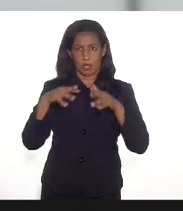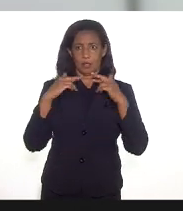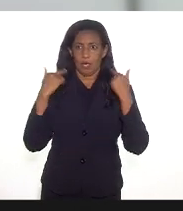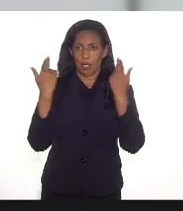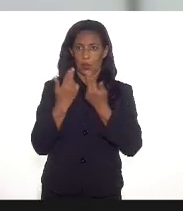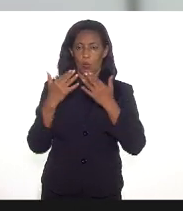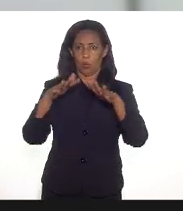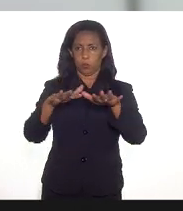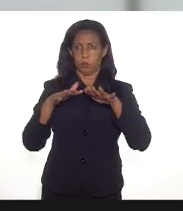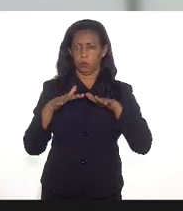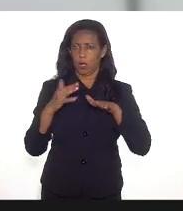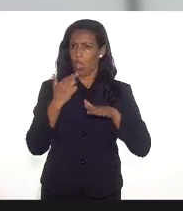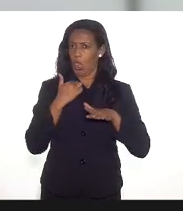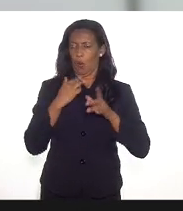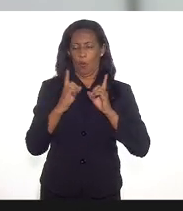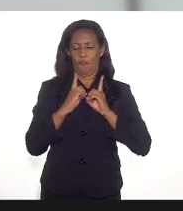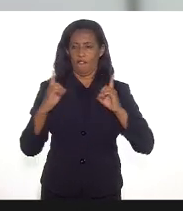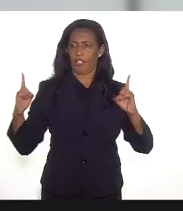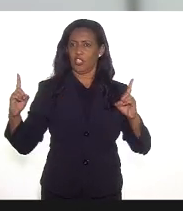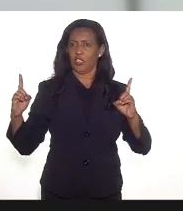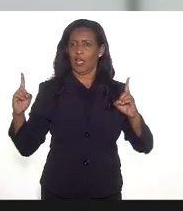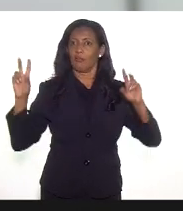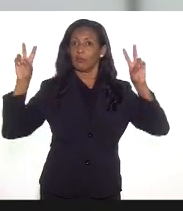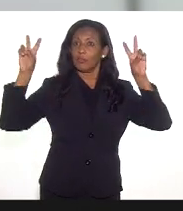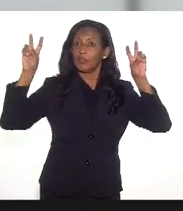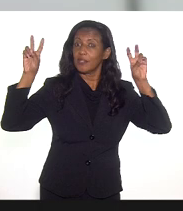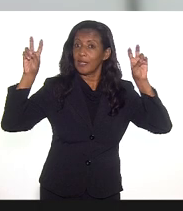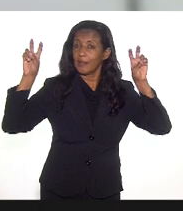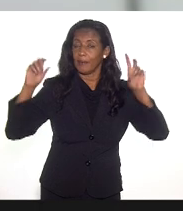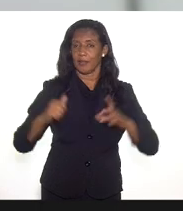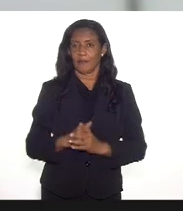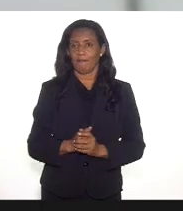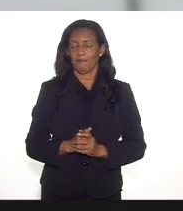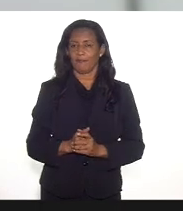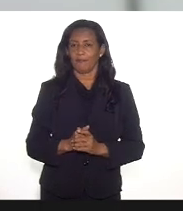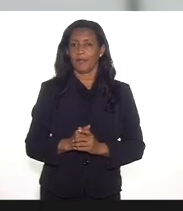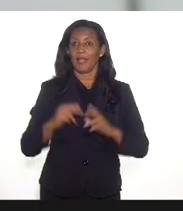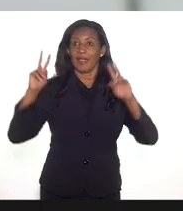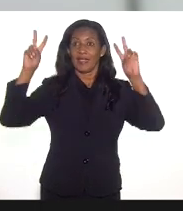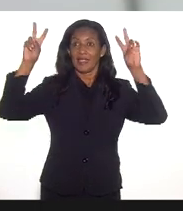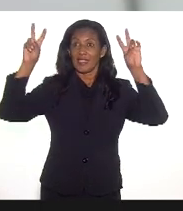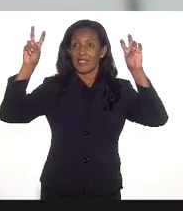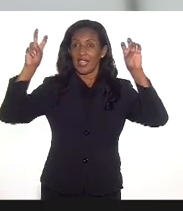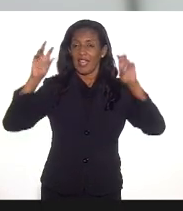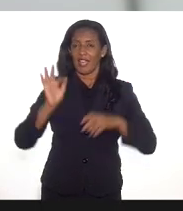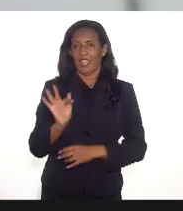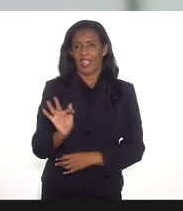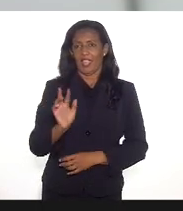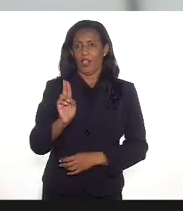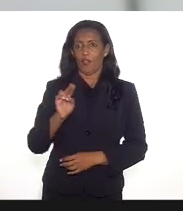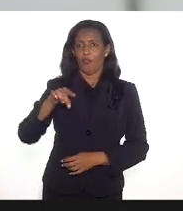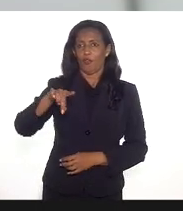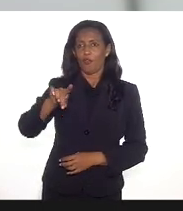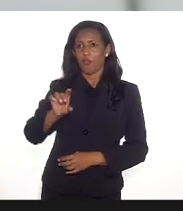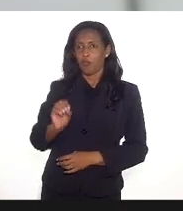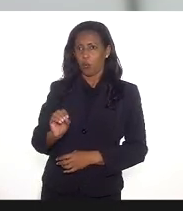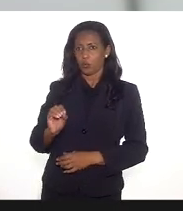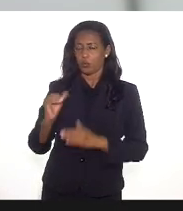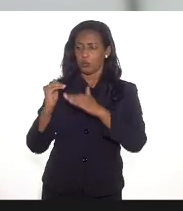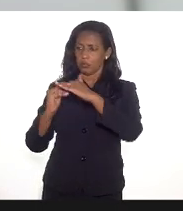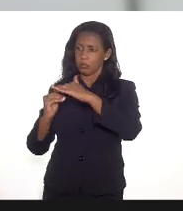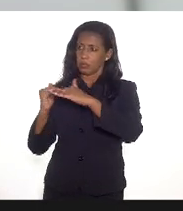não devo me afastar do tema. O tema é a discussão do Fundo Soberano. Nós não